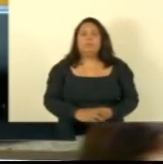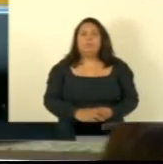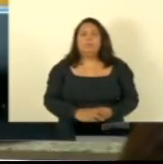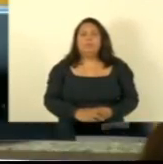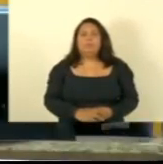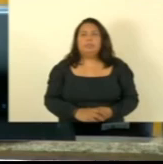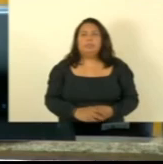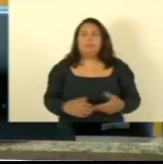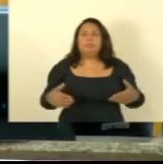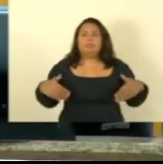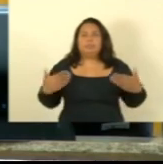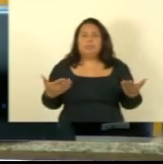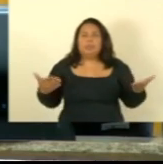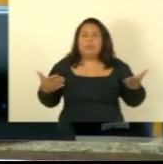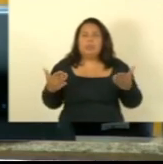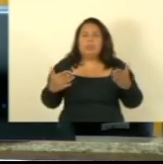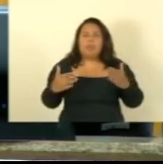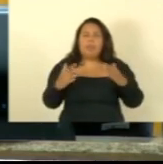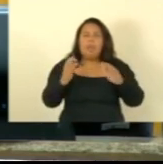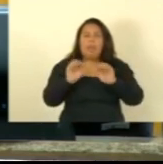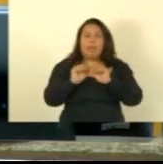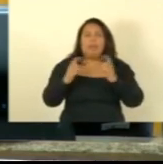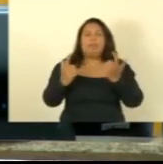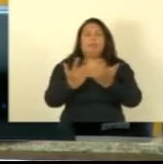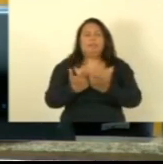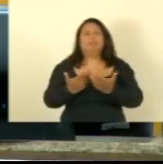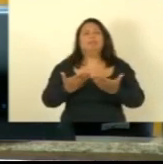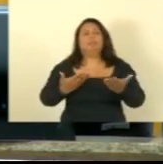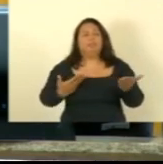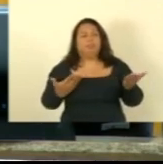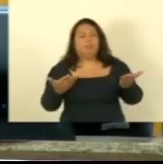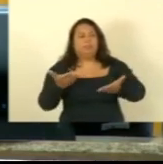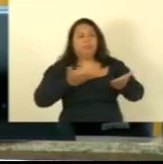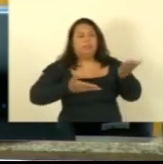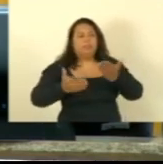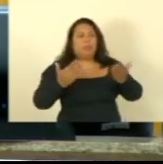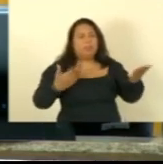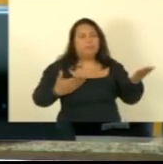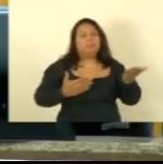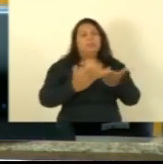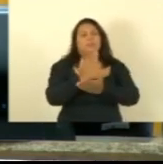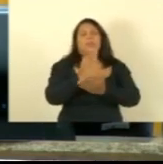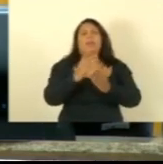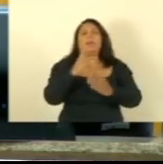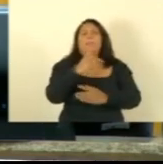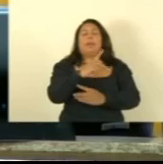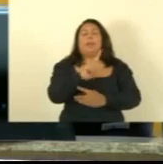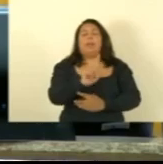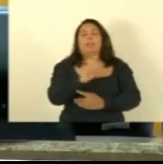Sendo assim, a casa converge para aprovação do PLC